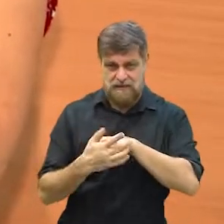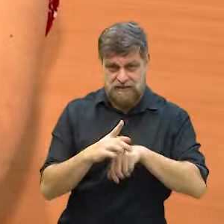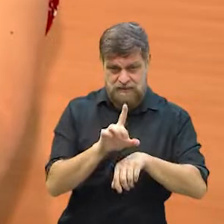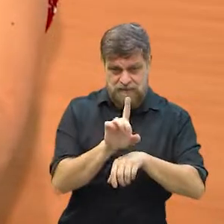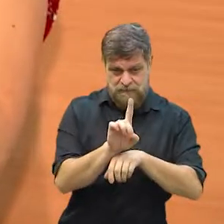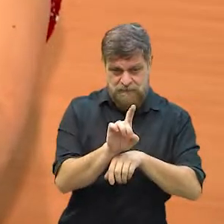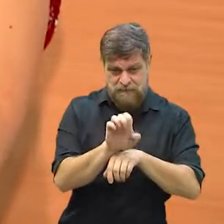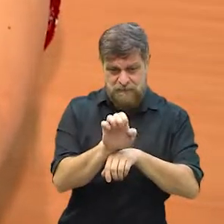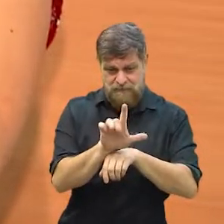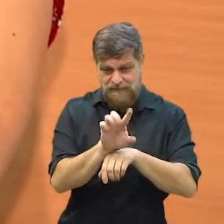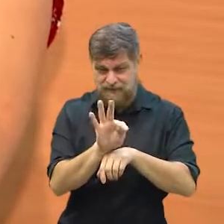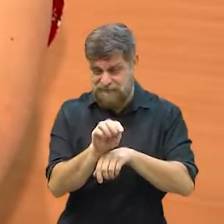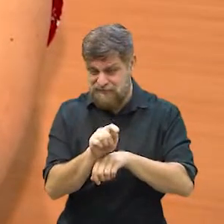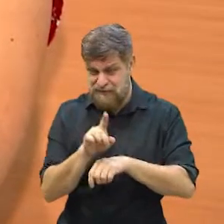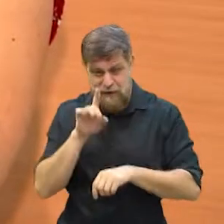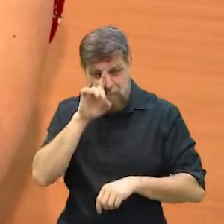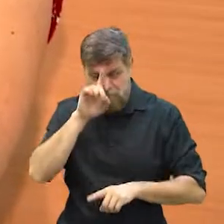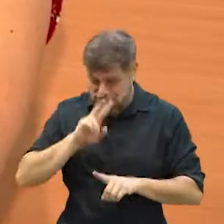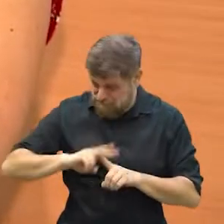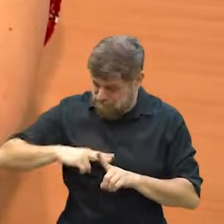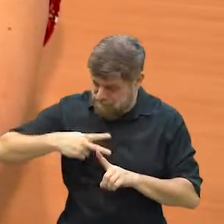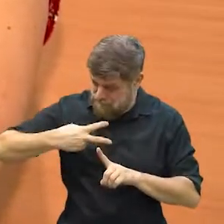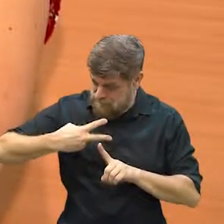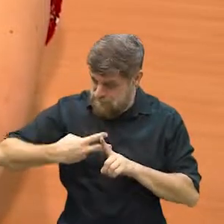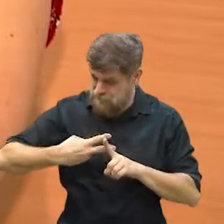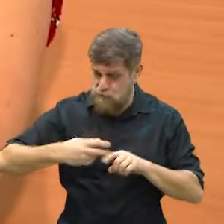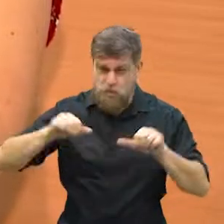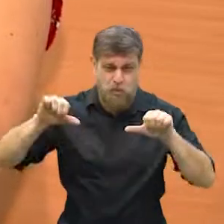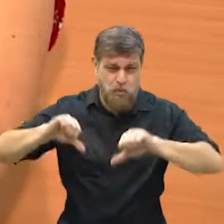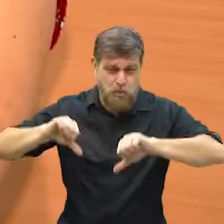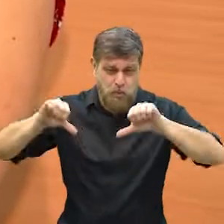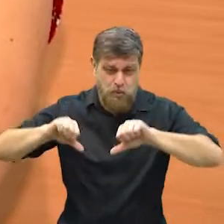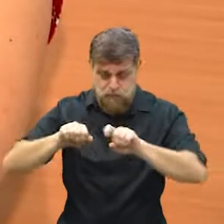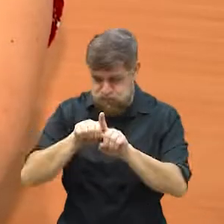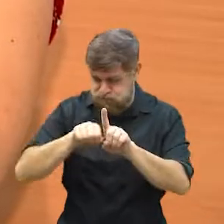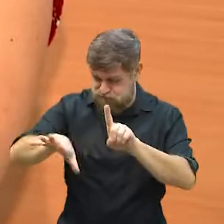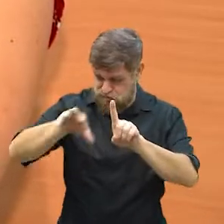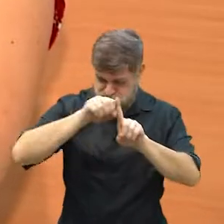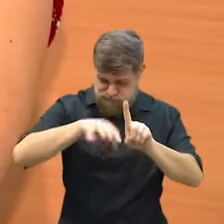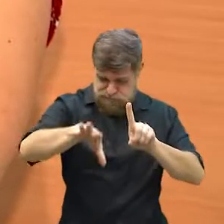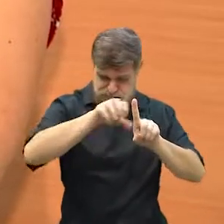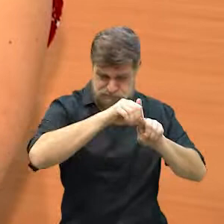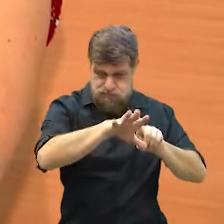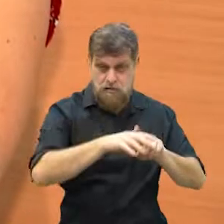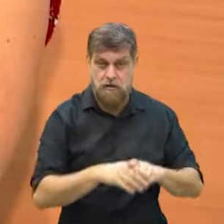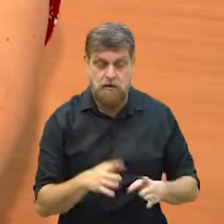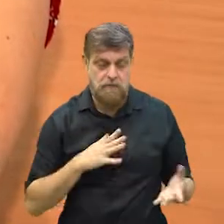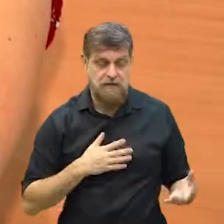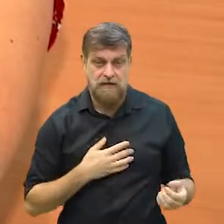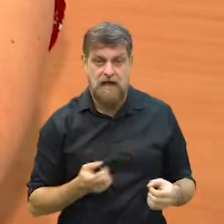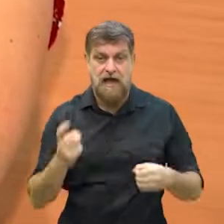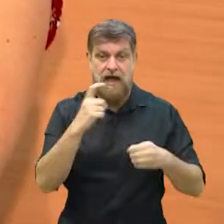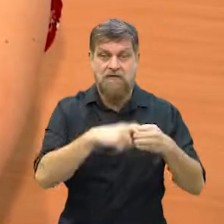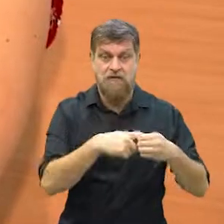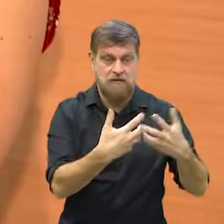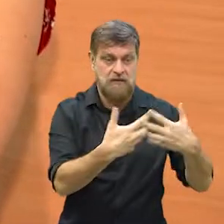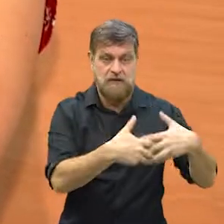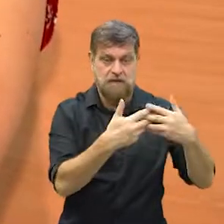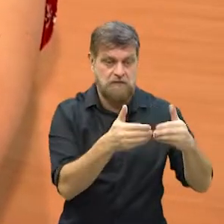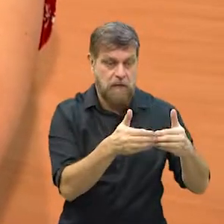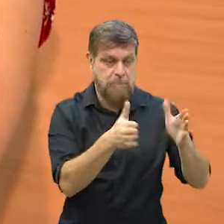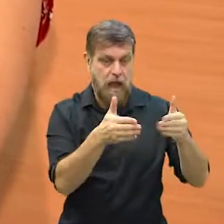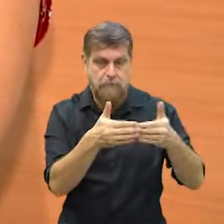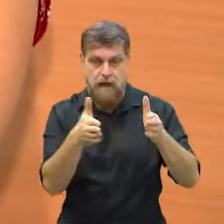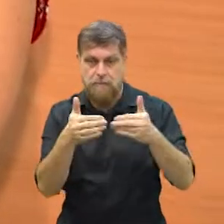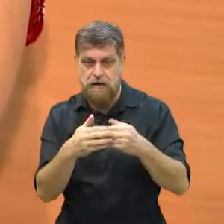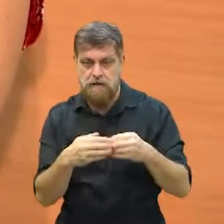uma variante mais transmissível, em que nós temos o retorno de várias atividades, é